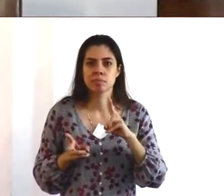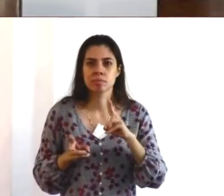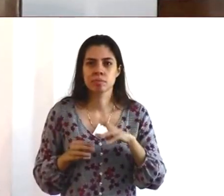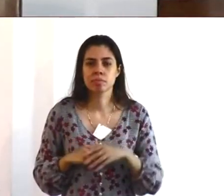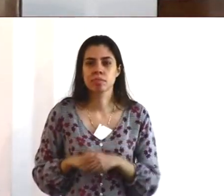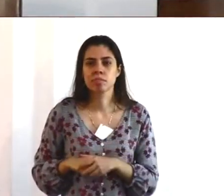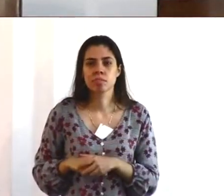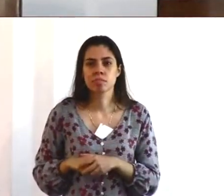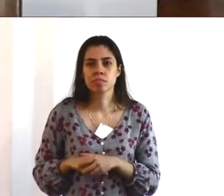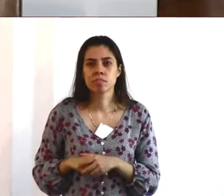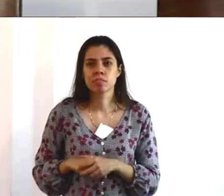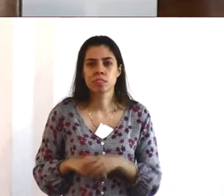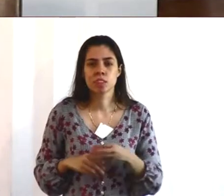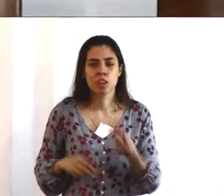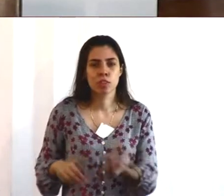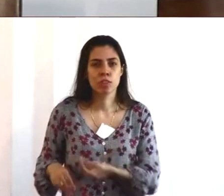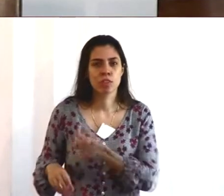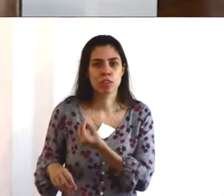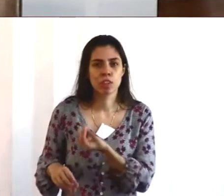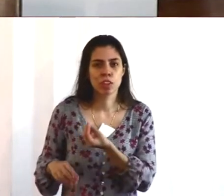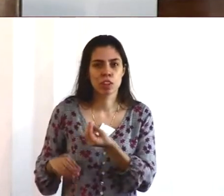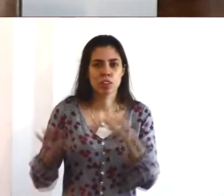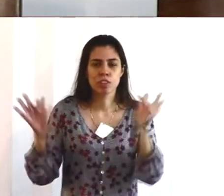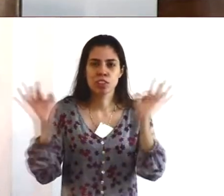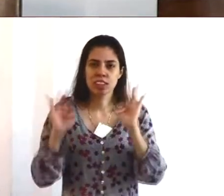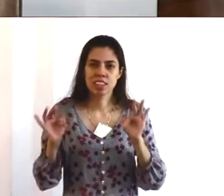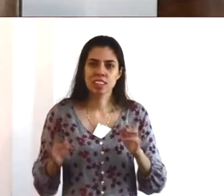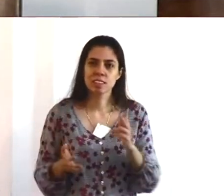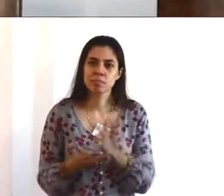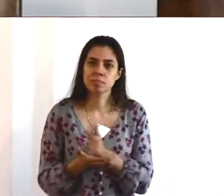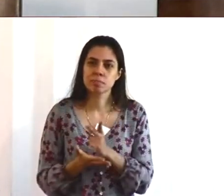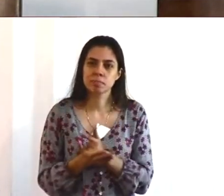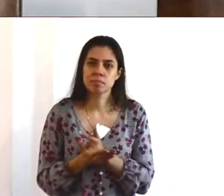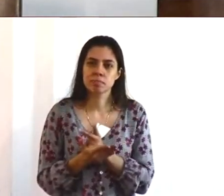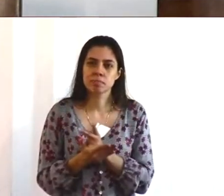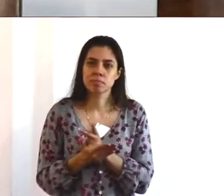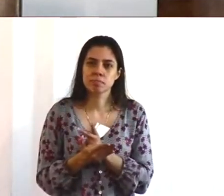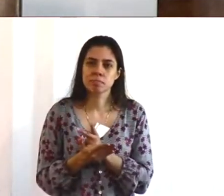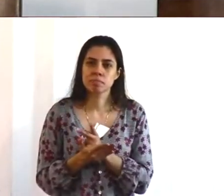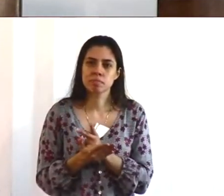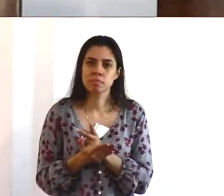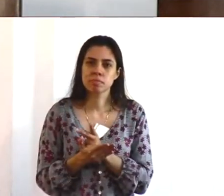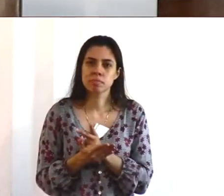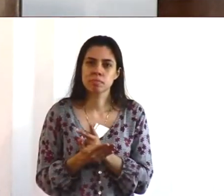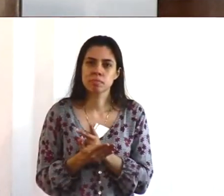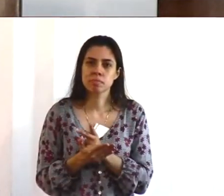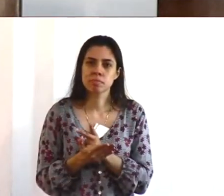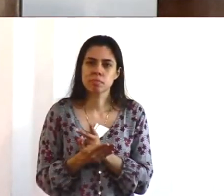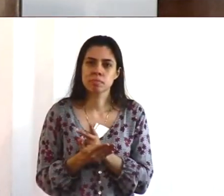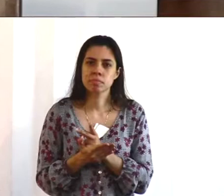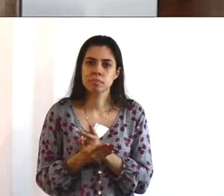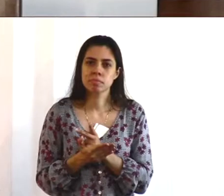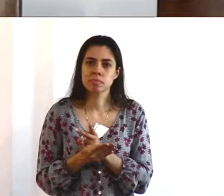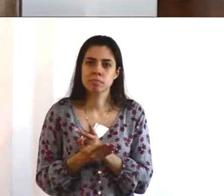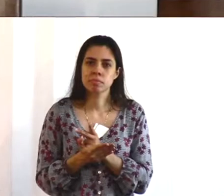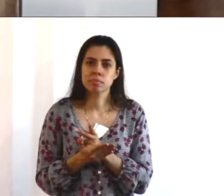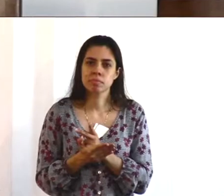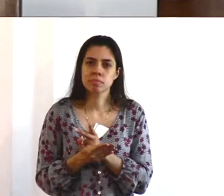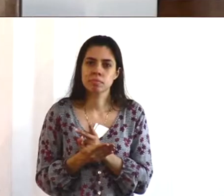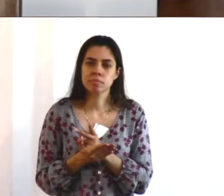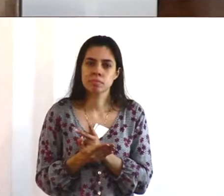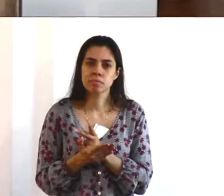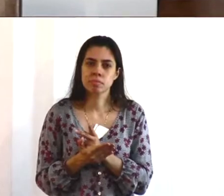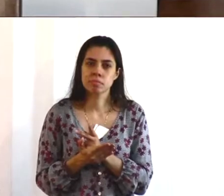escutamos: e eles viveram felizes para sempre. Nós temos também vivido dentro